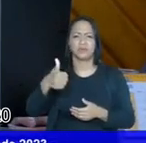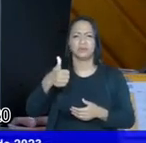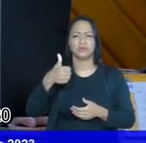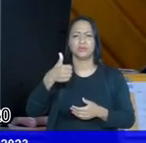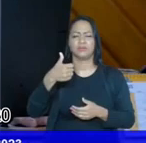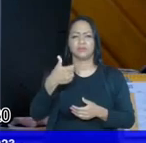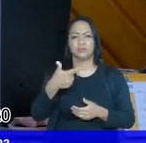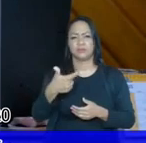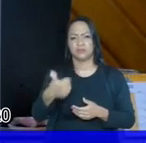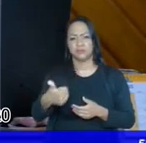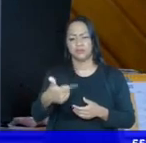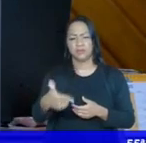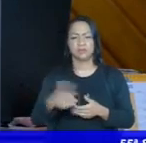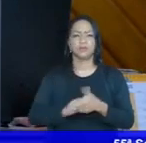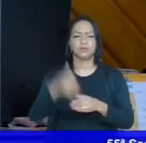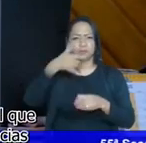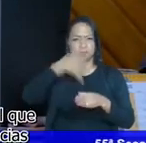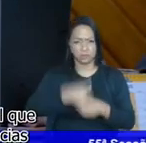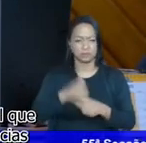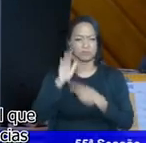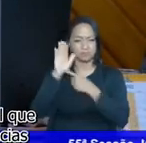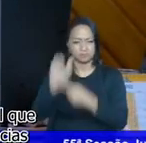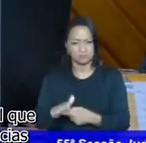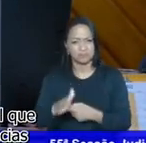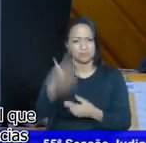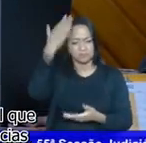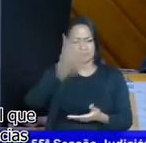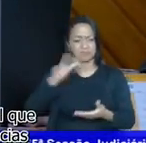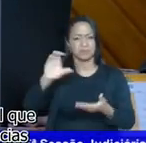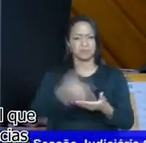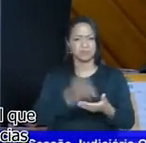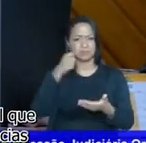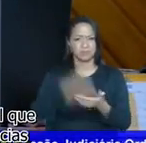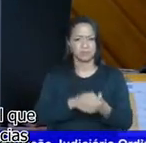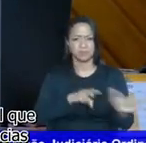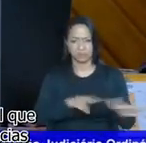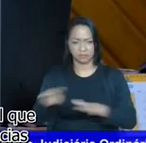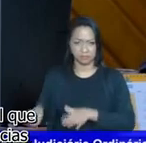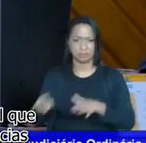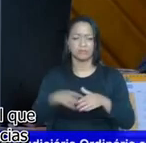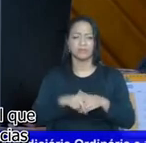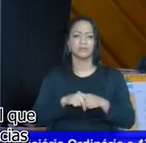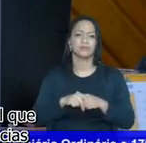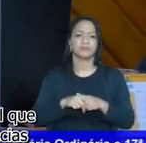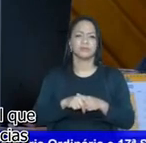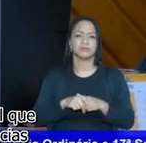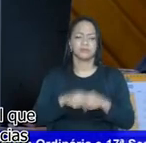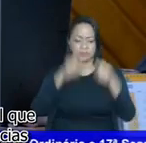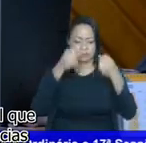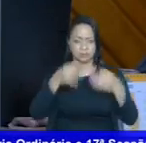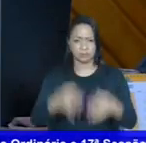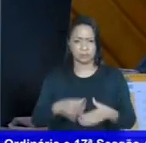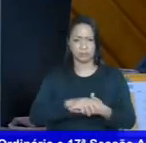151.261,20 em combustíveis e lubrificantes. Apresentou o demonstrativo de despesa com combustível semanal da seguinte forma, e aqui colaciona